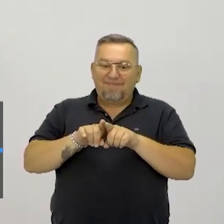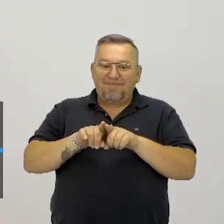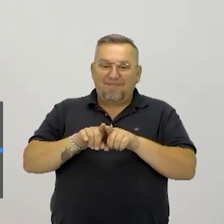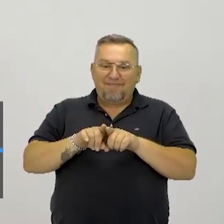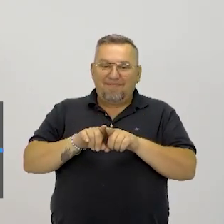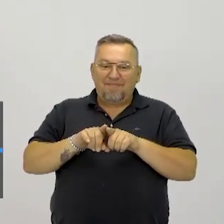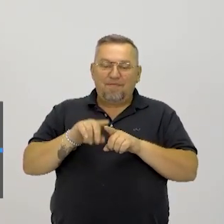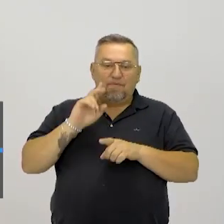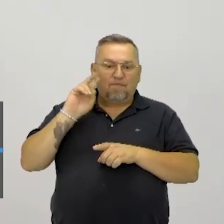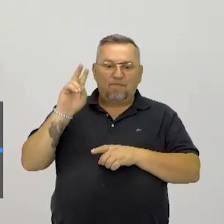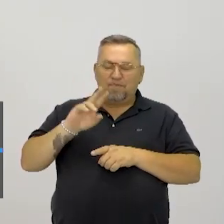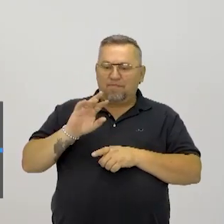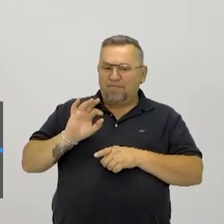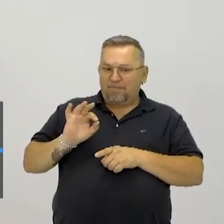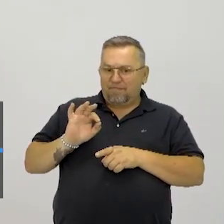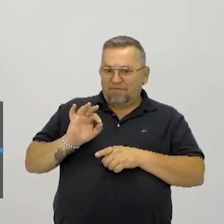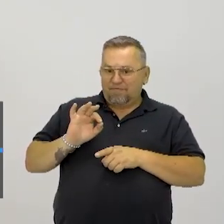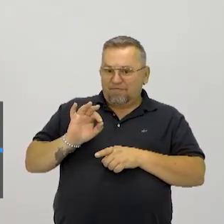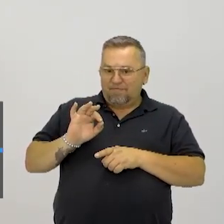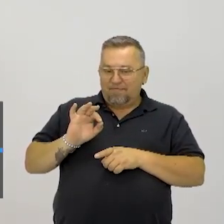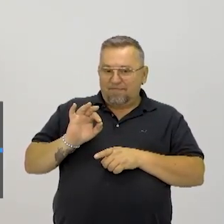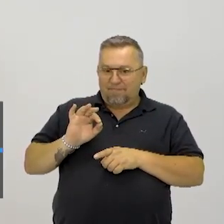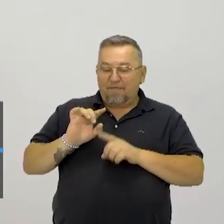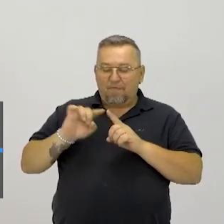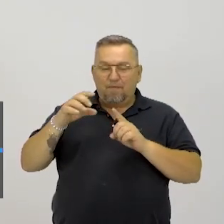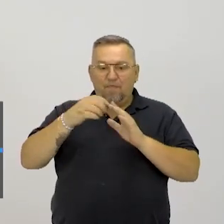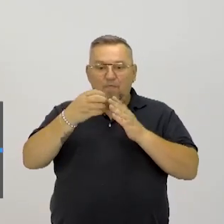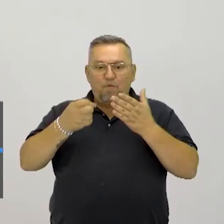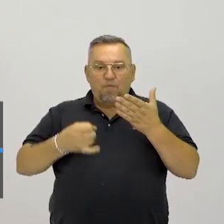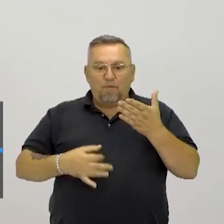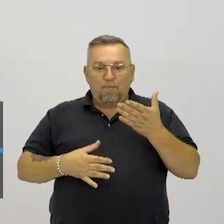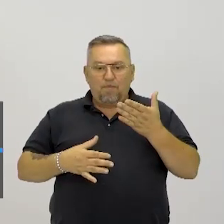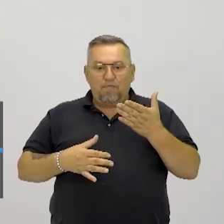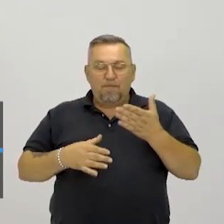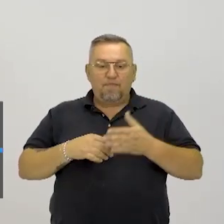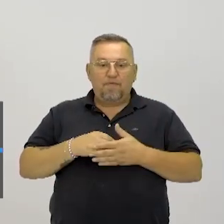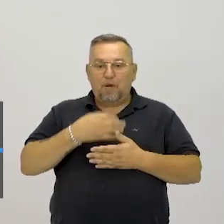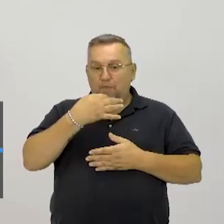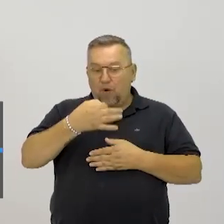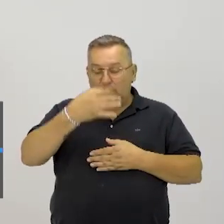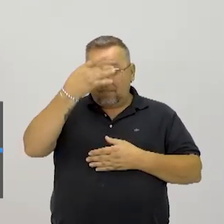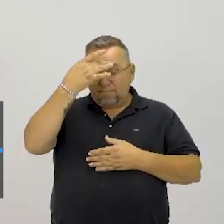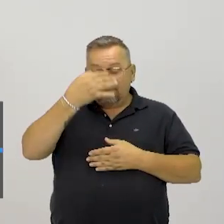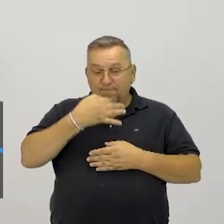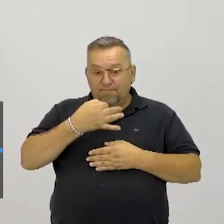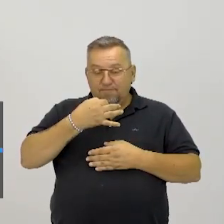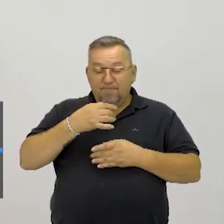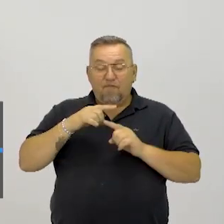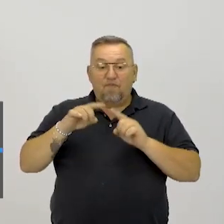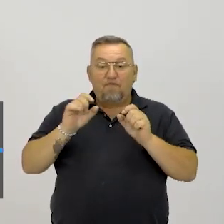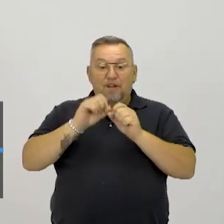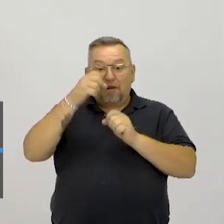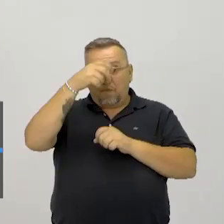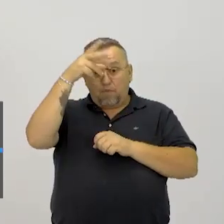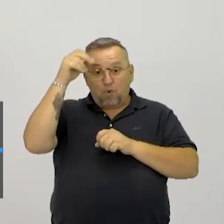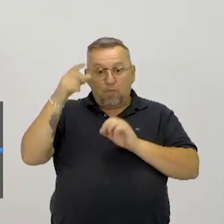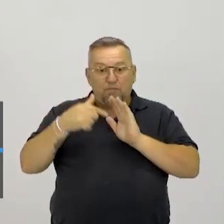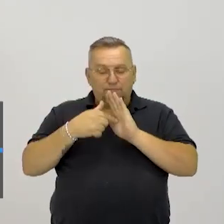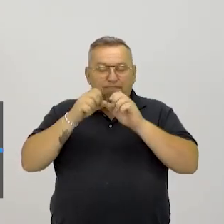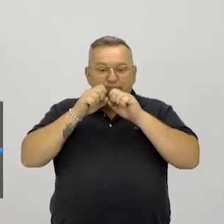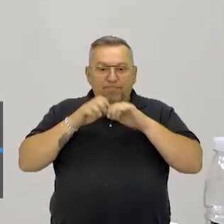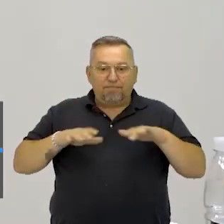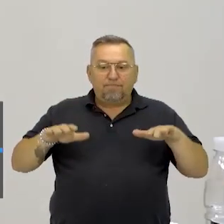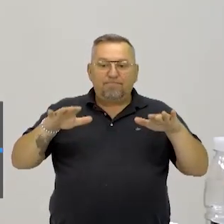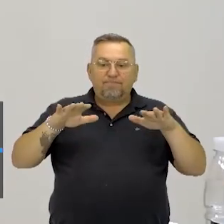Mas um bom dia é isso, essas características, argumentos, hipóteses, né? tornar público o conhecimento, eu achei bem legal isso.